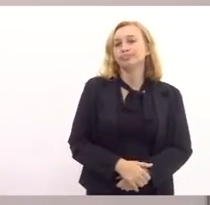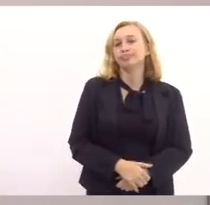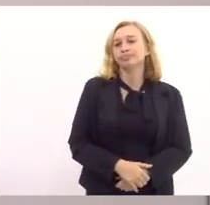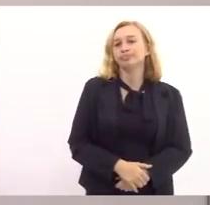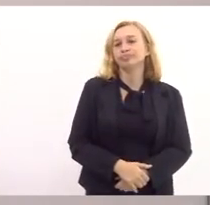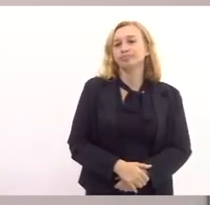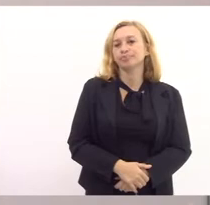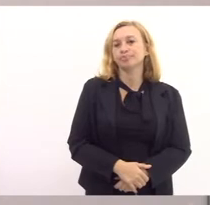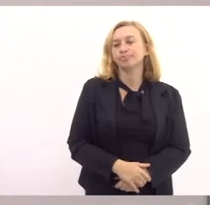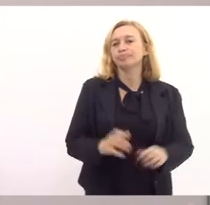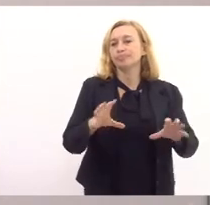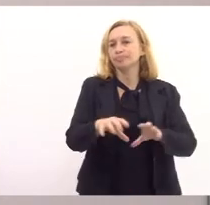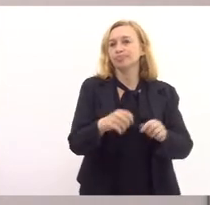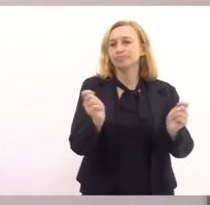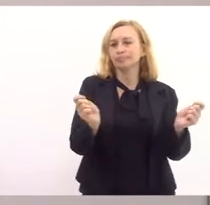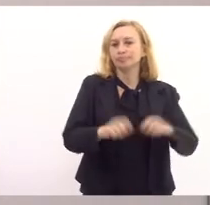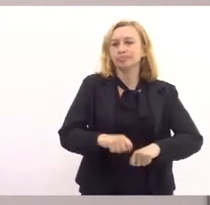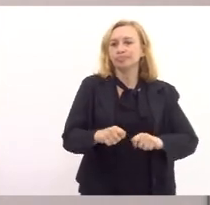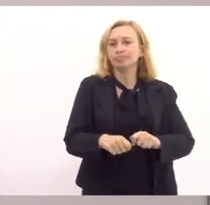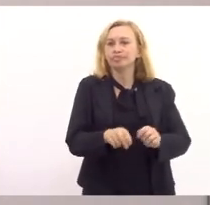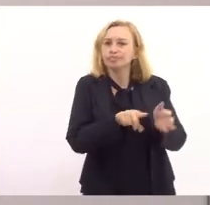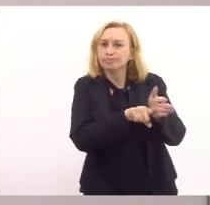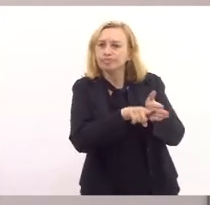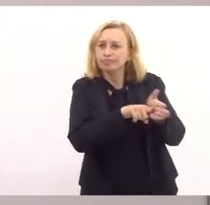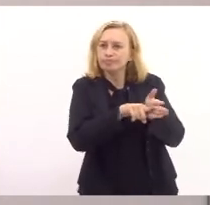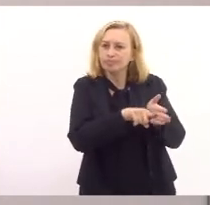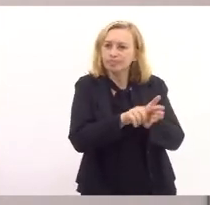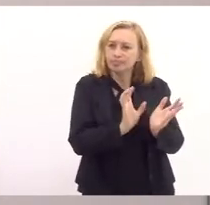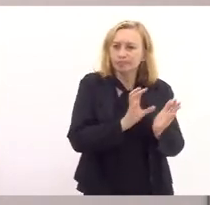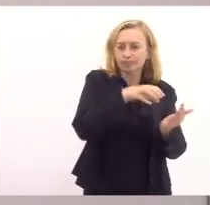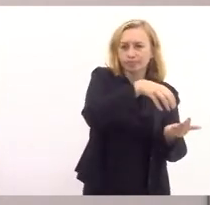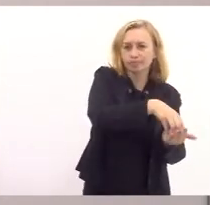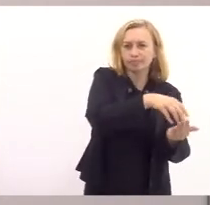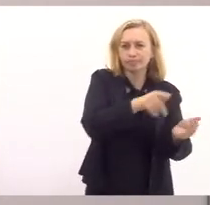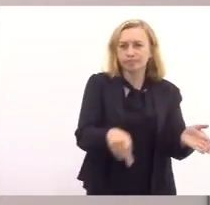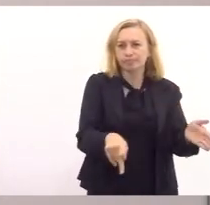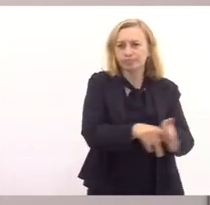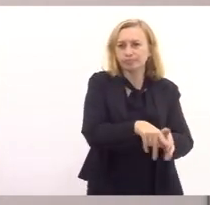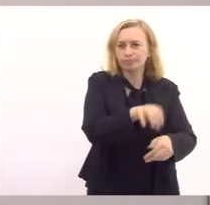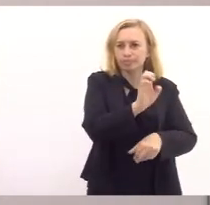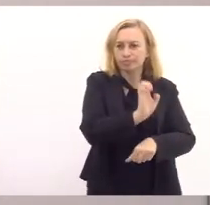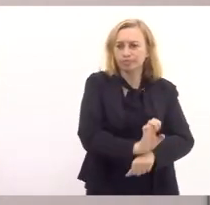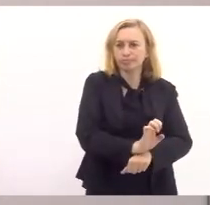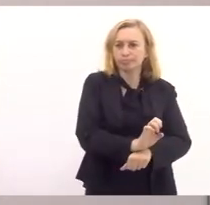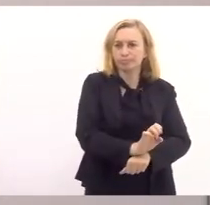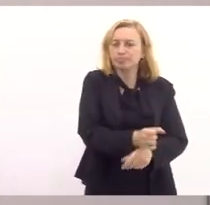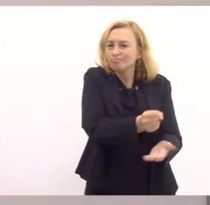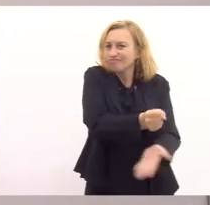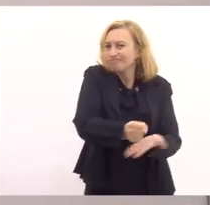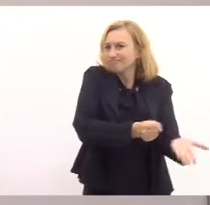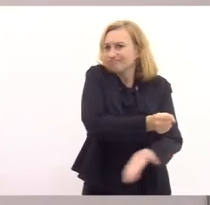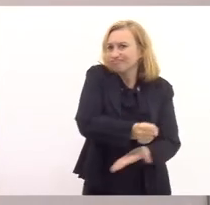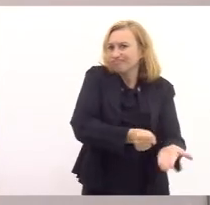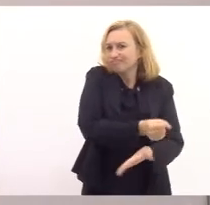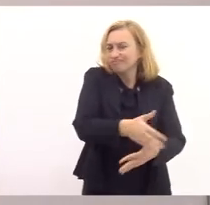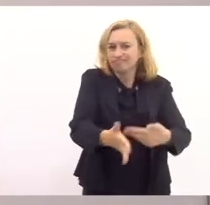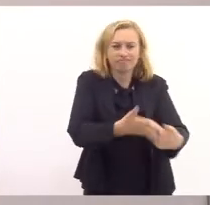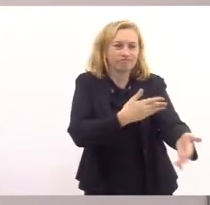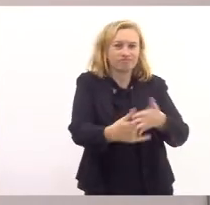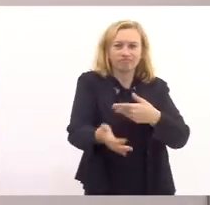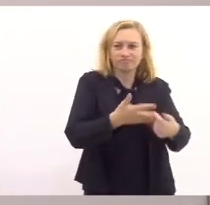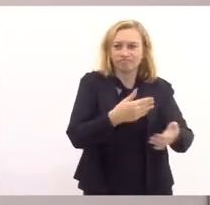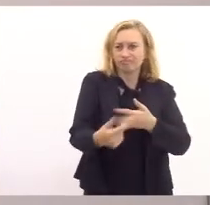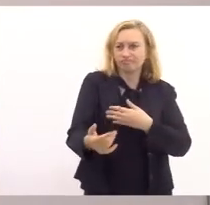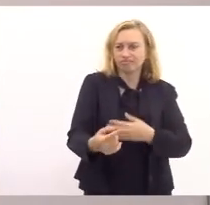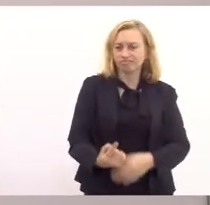Dar capacidade de fiscalização aos órgãos de Estado é a premissa básica de qualquer um